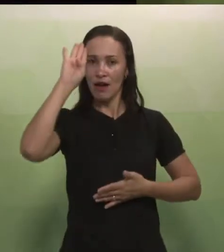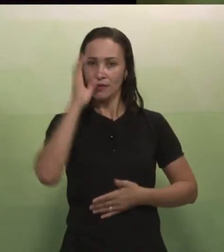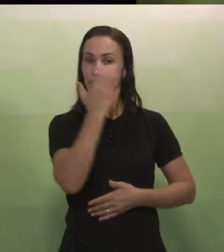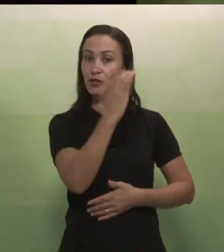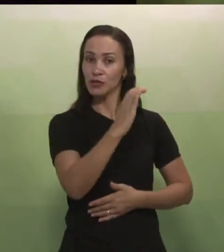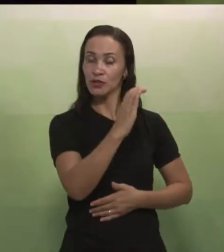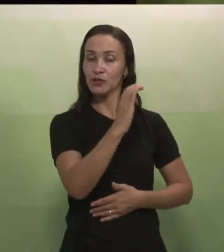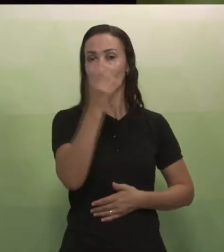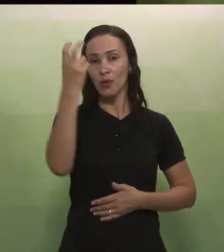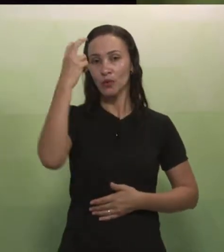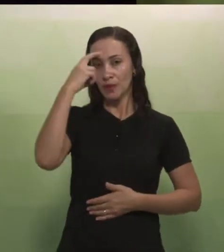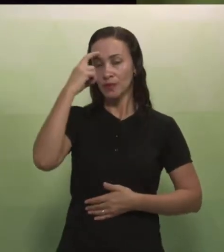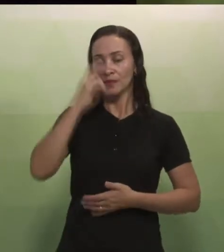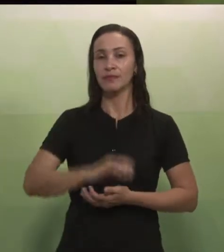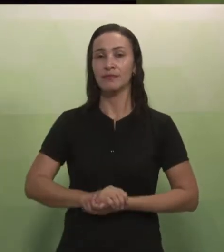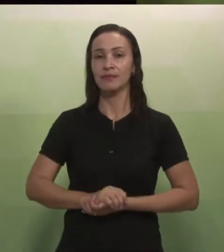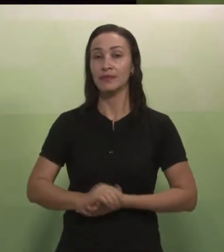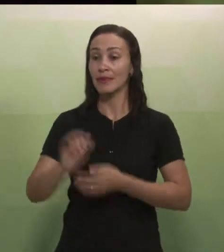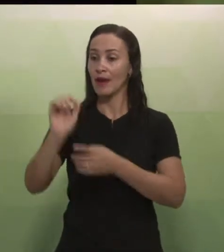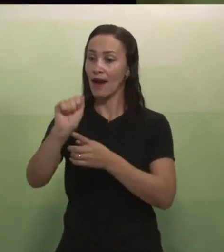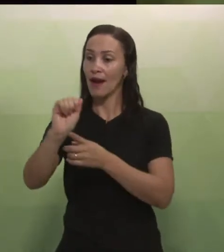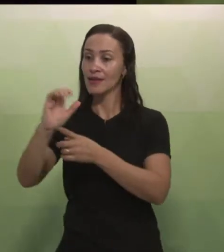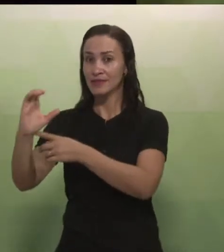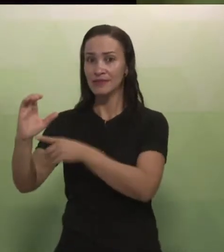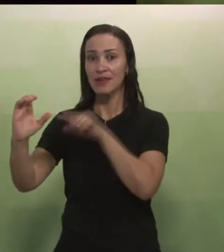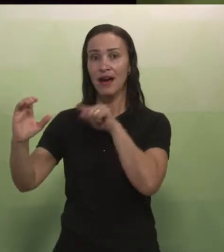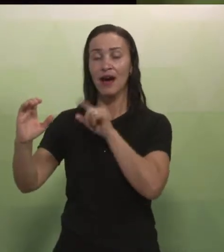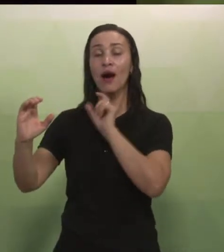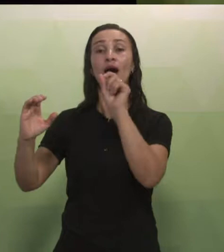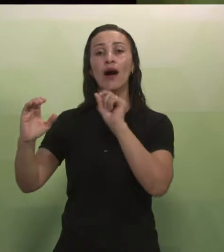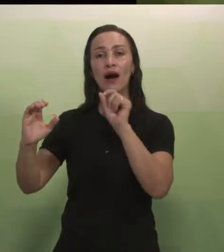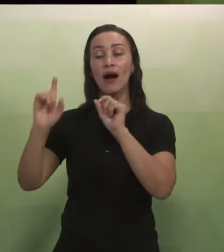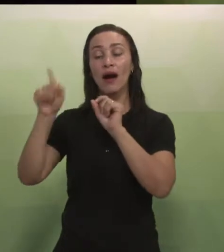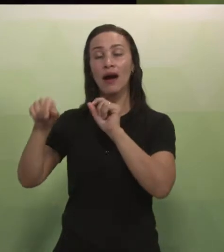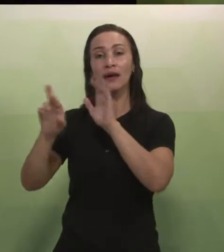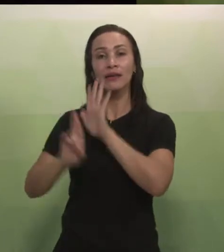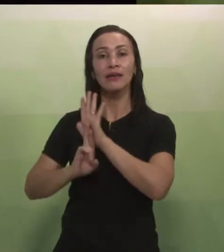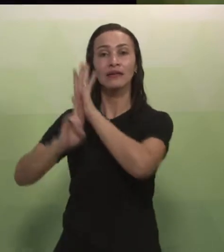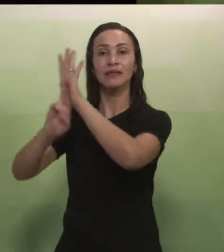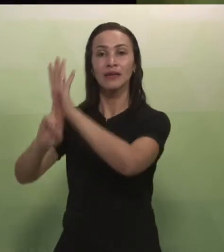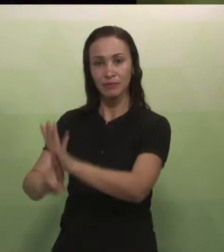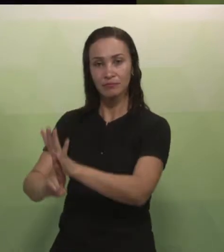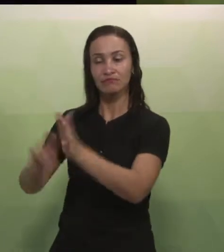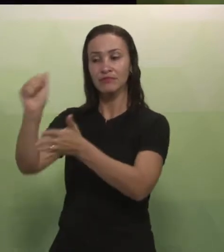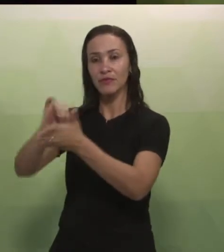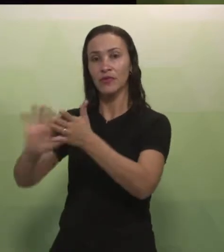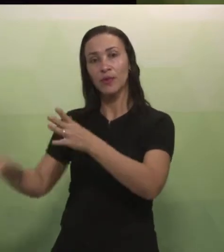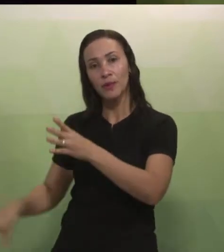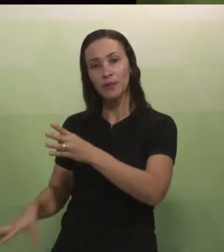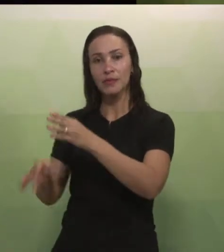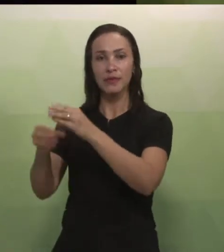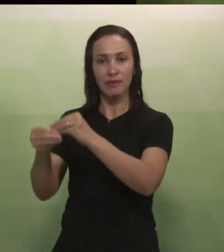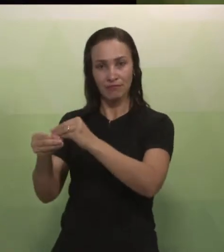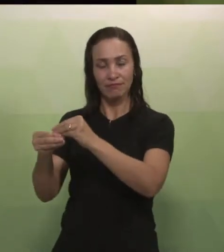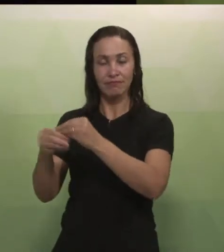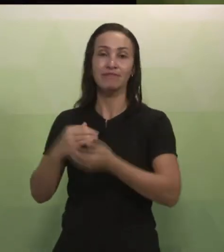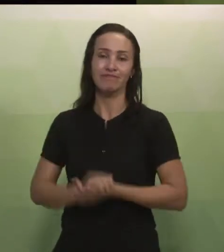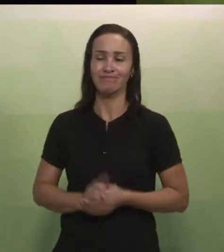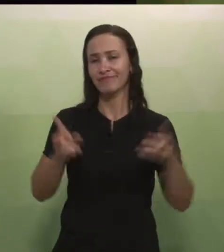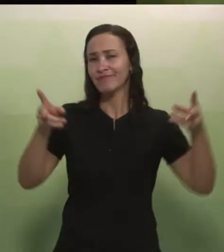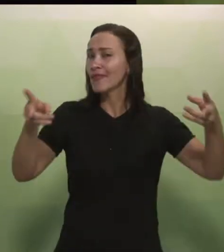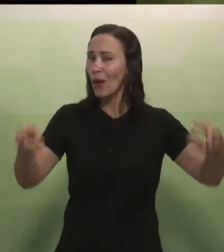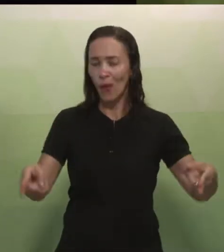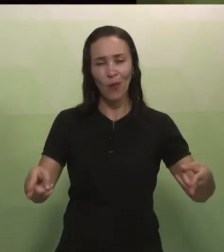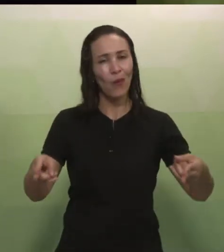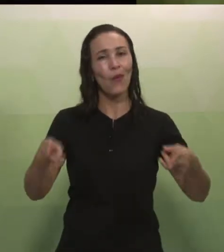Científico-Culturais, e vou chamar de AC aquilo que representa atividades complementares, que acaba sendo